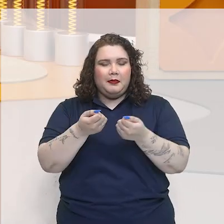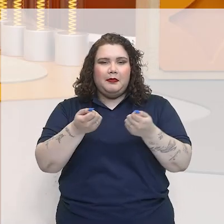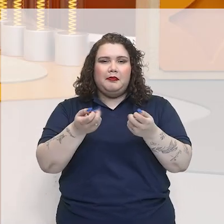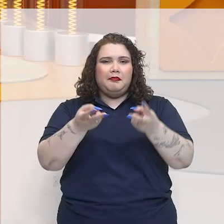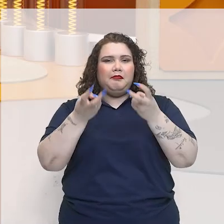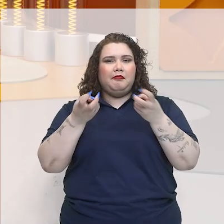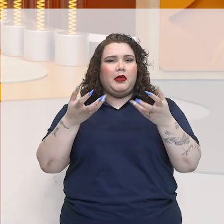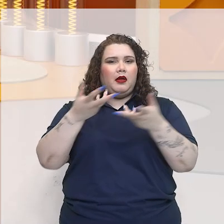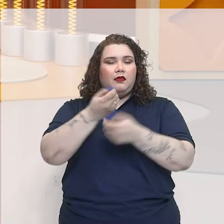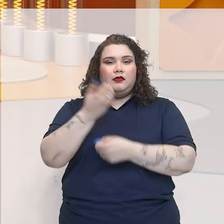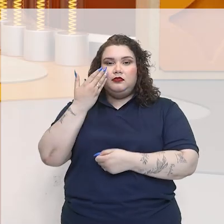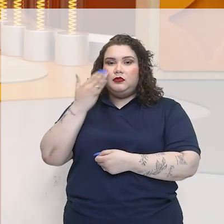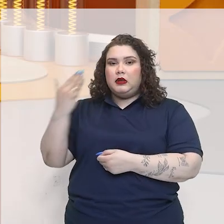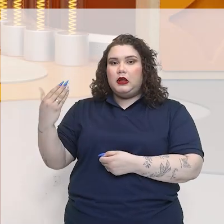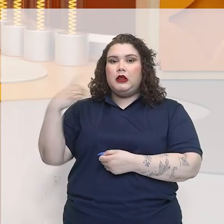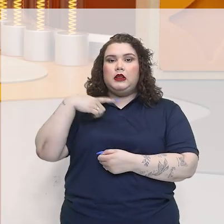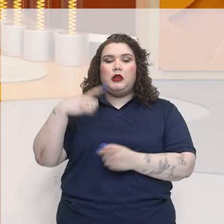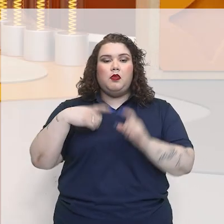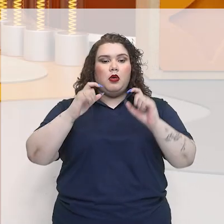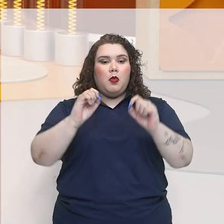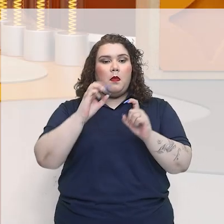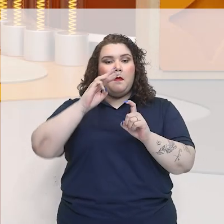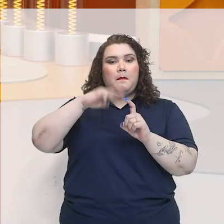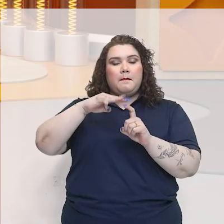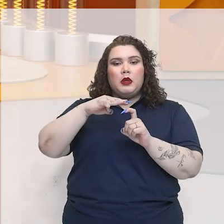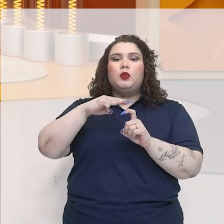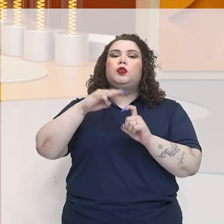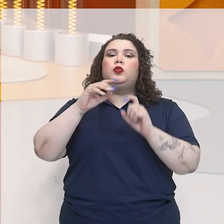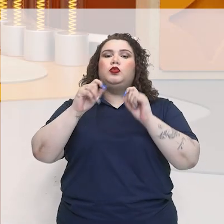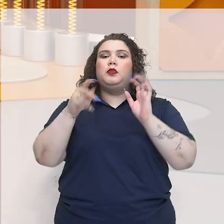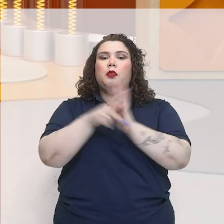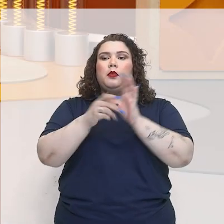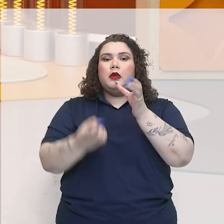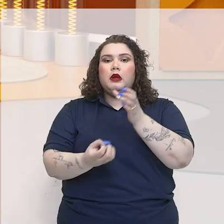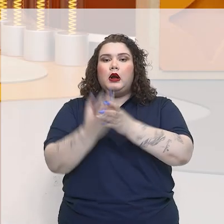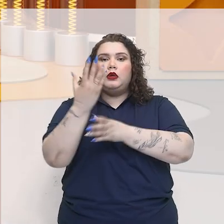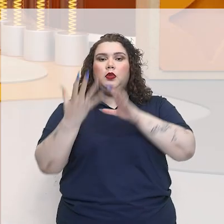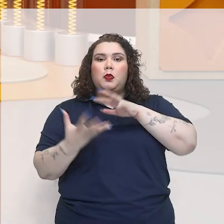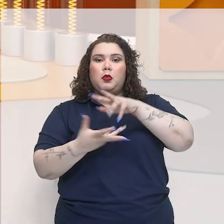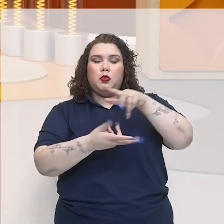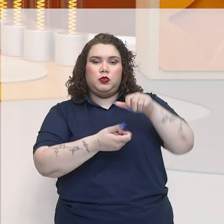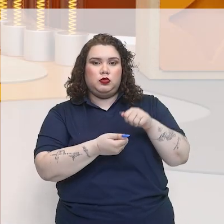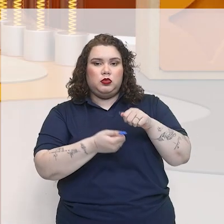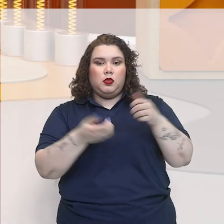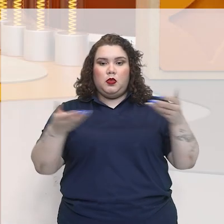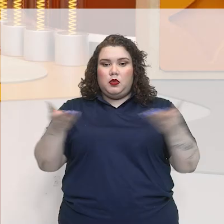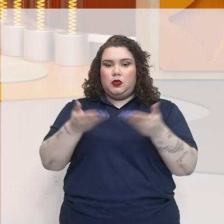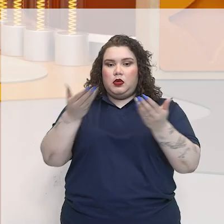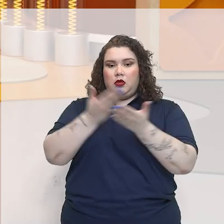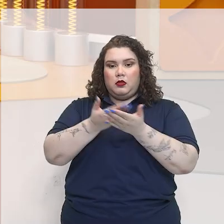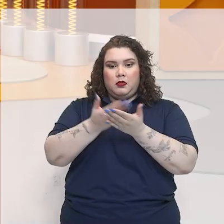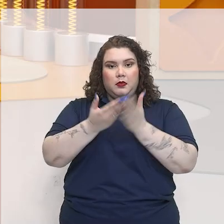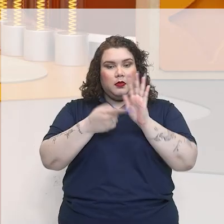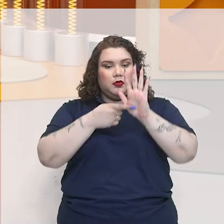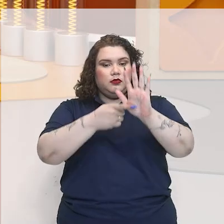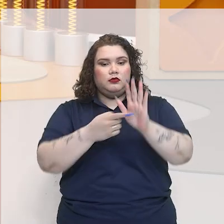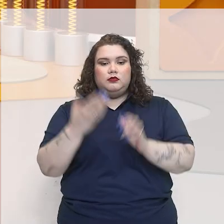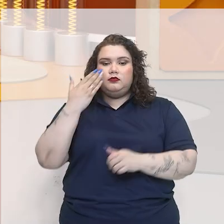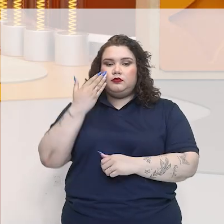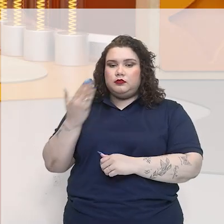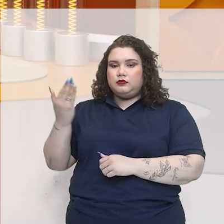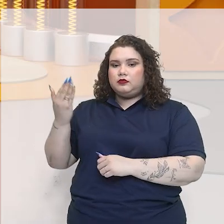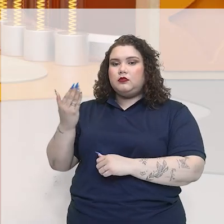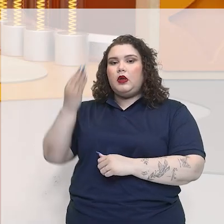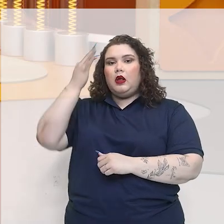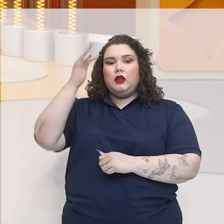então, um mito de teoria de criação do mundo. E eu trouxe, então, para esta aula, olha só, a teoria, então,